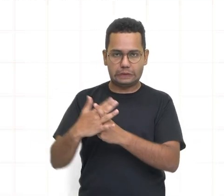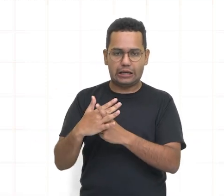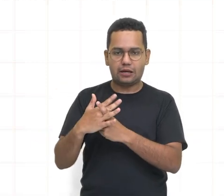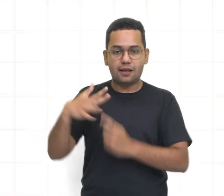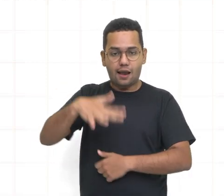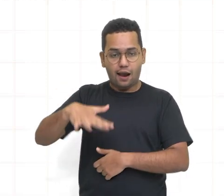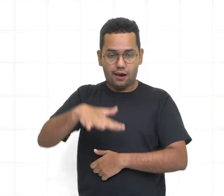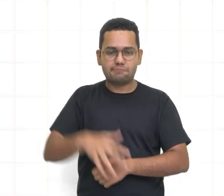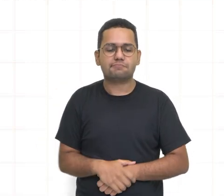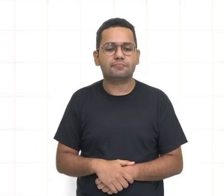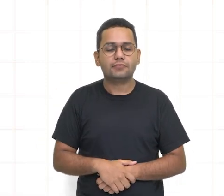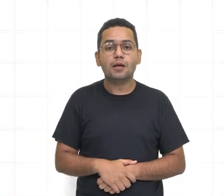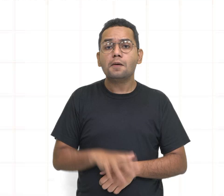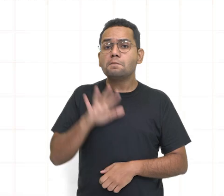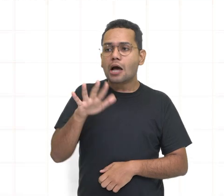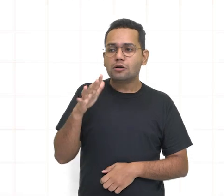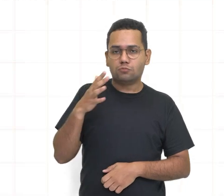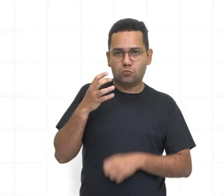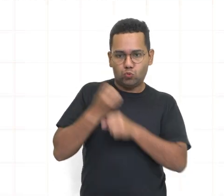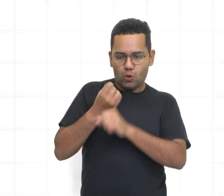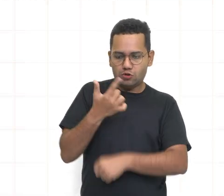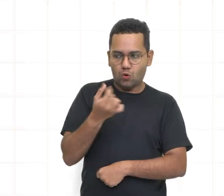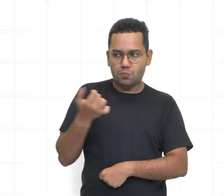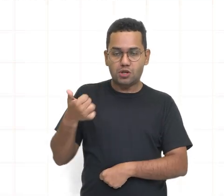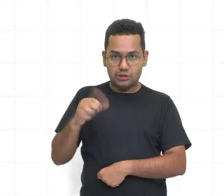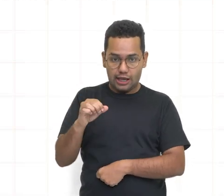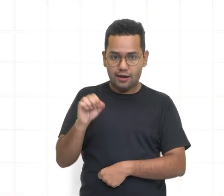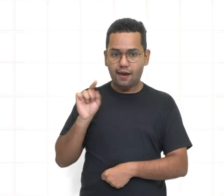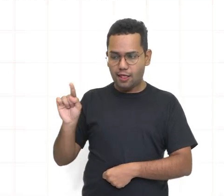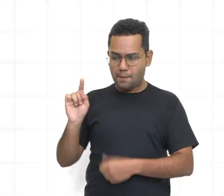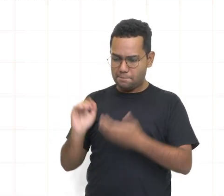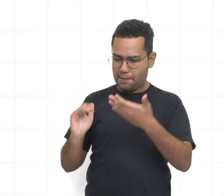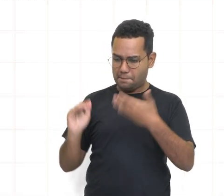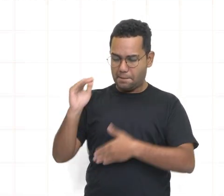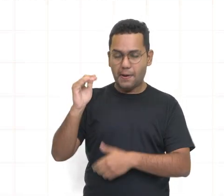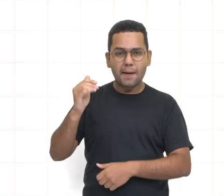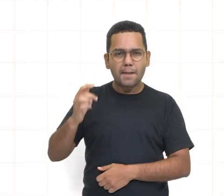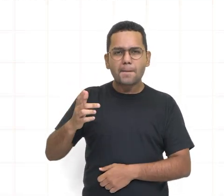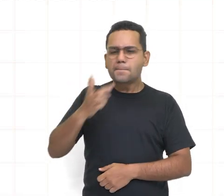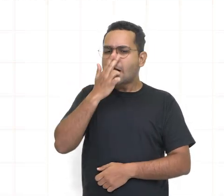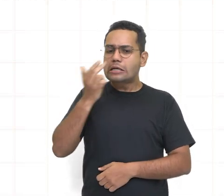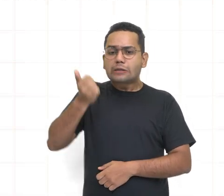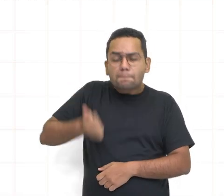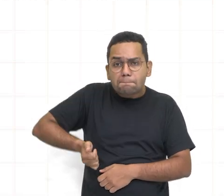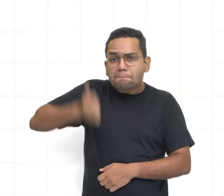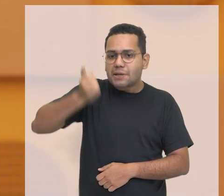tornou o maior exportador de produtos eletrônicos do mundo.